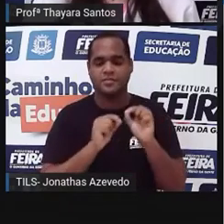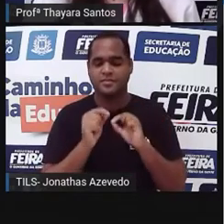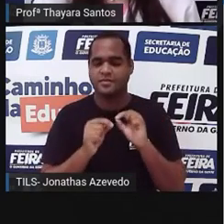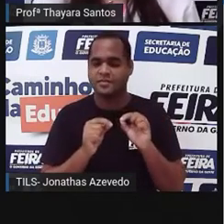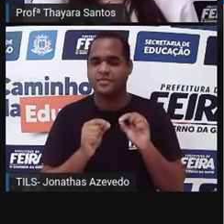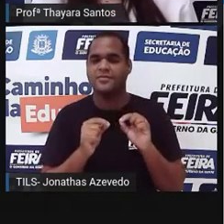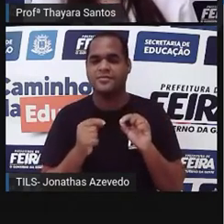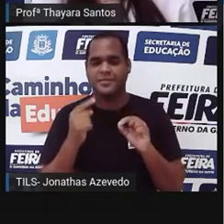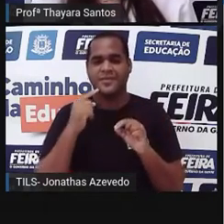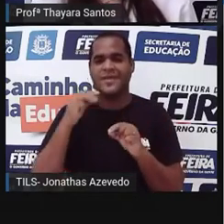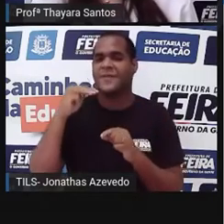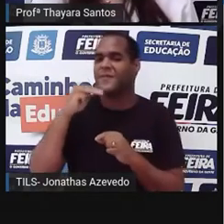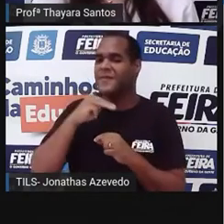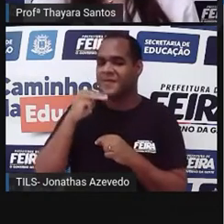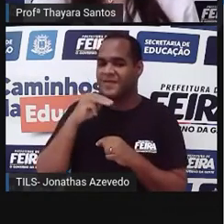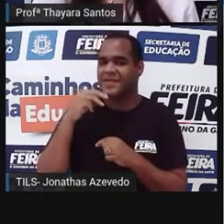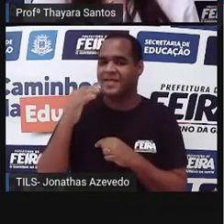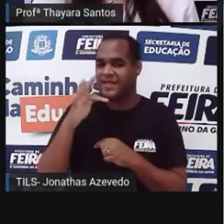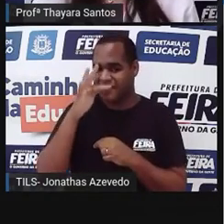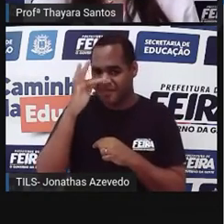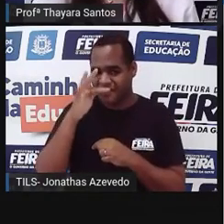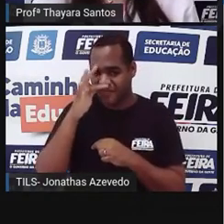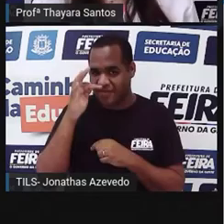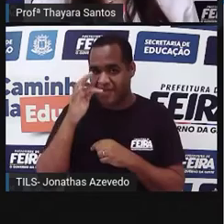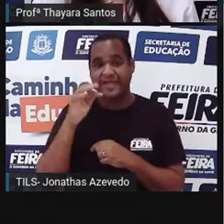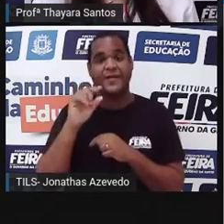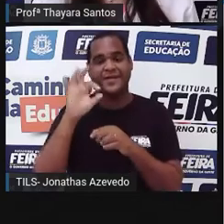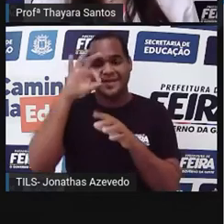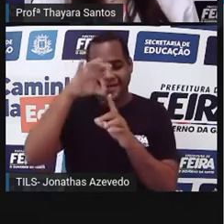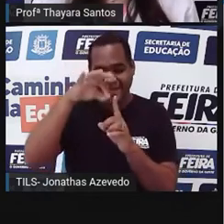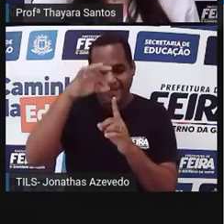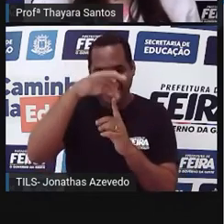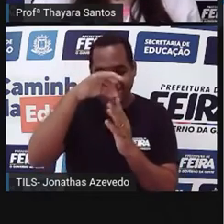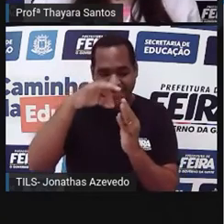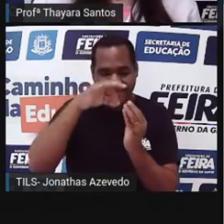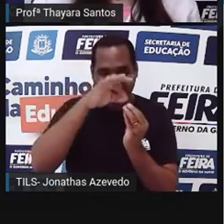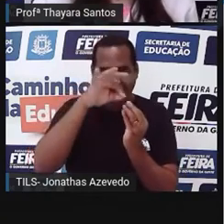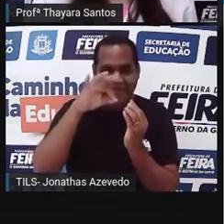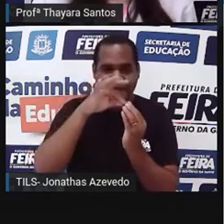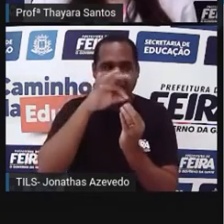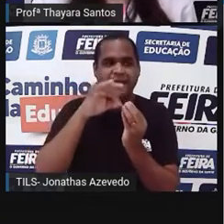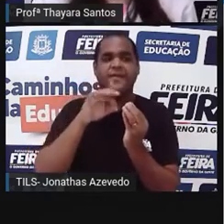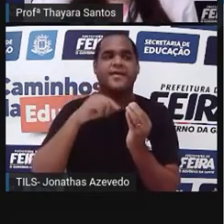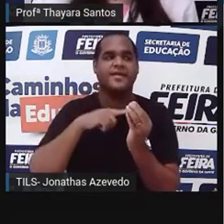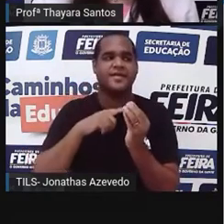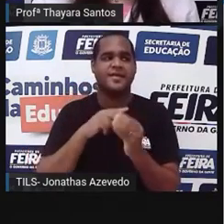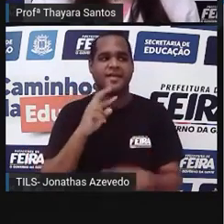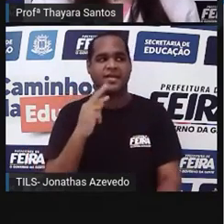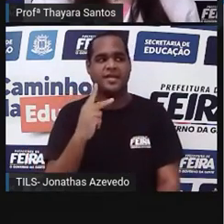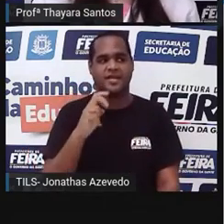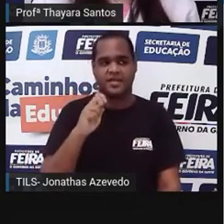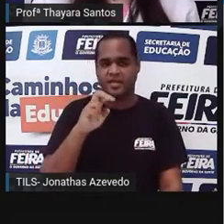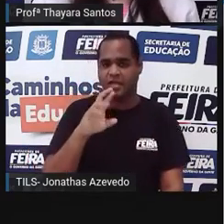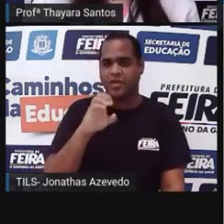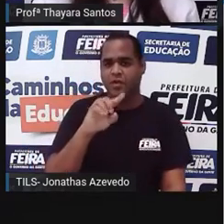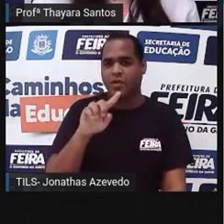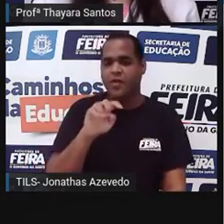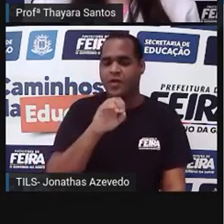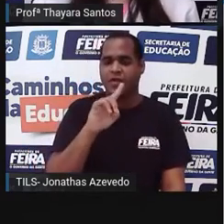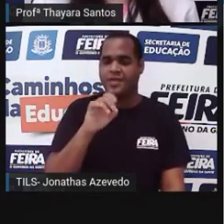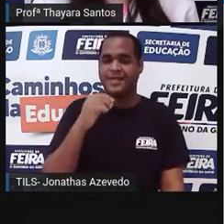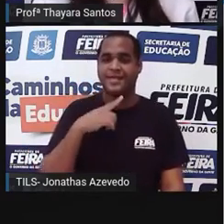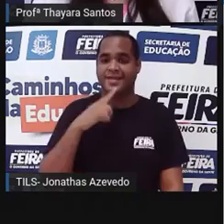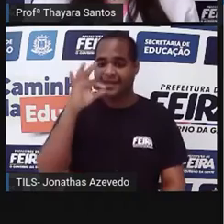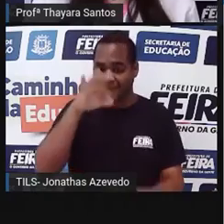reprodutiva masculina da flor, e dentro de cada grãozinho desse tem um monte de anterozoide, que é a célula